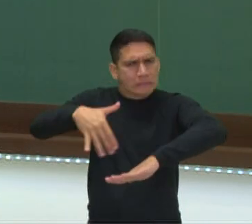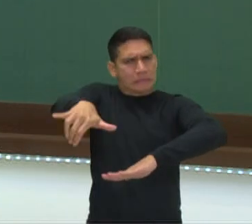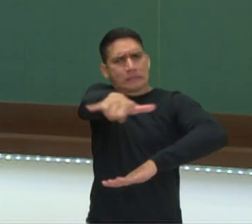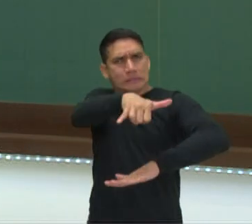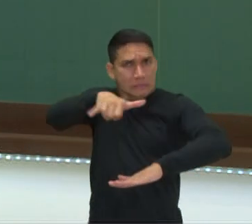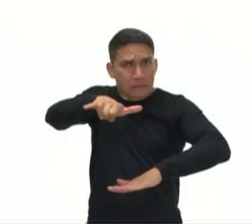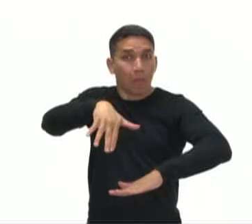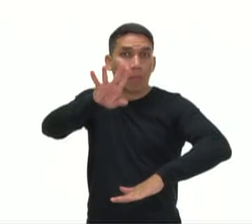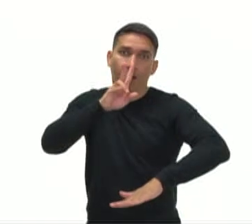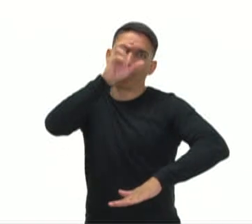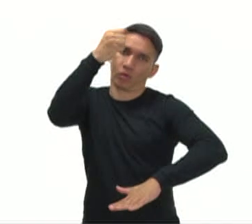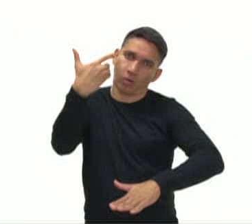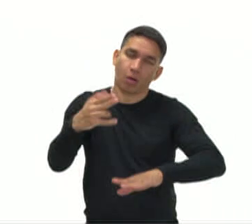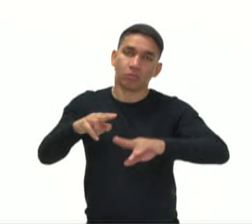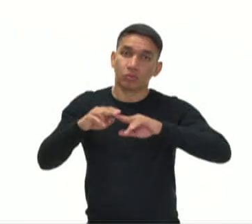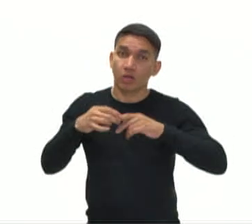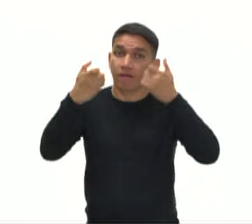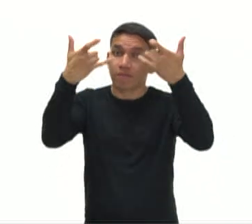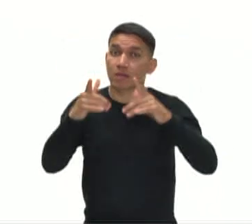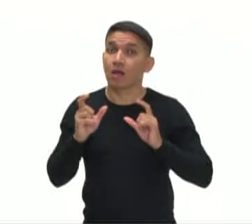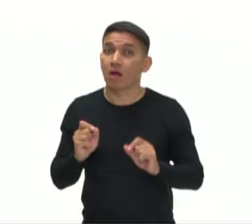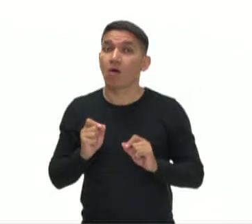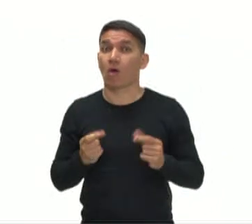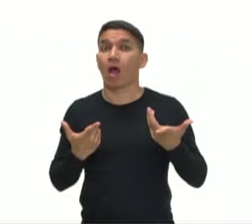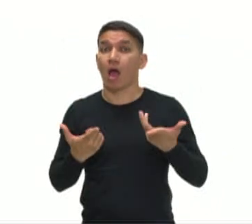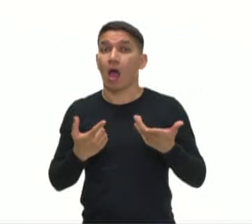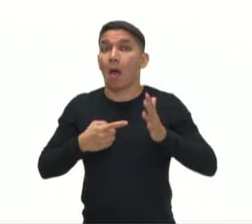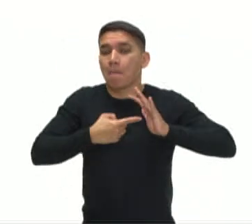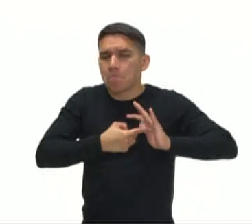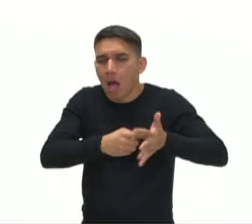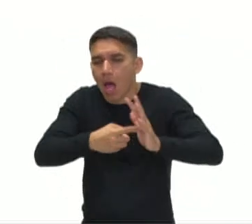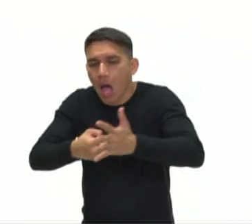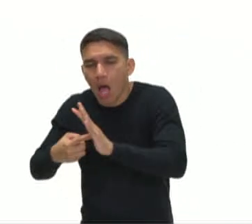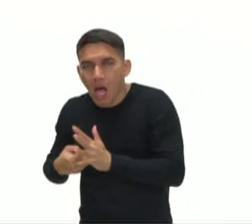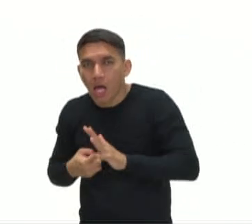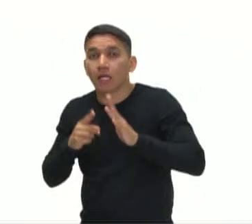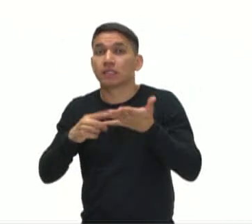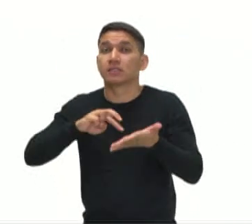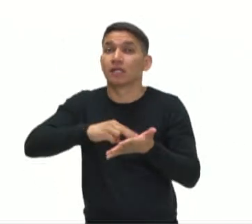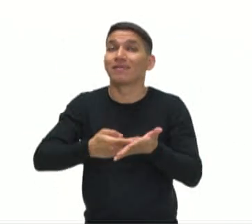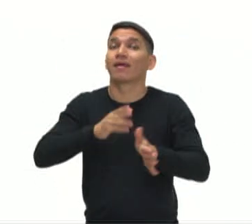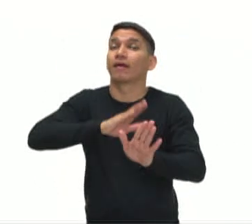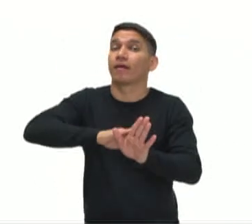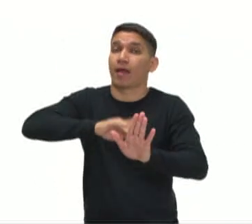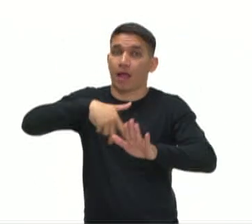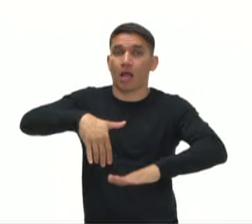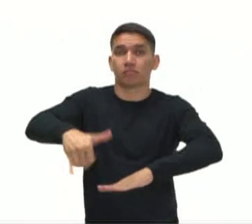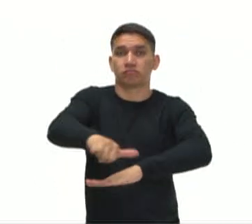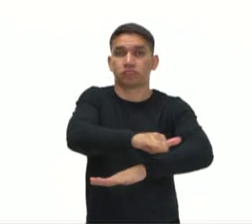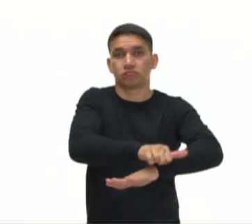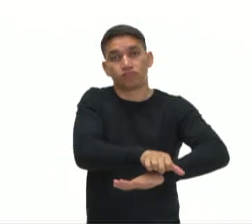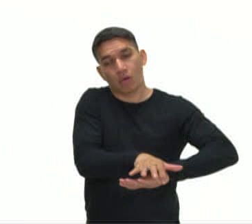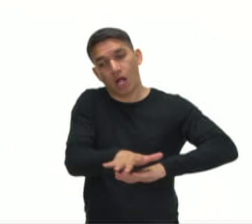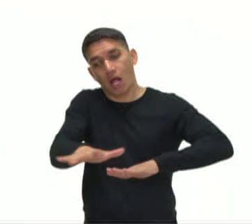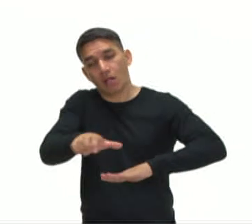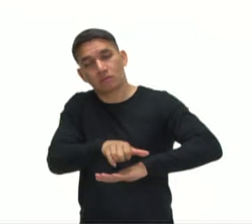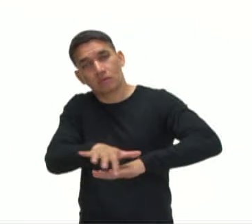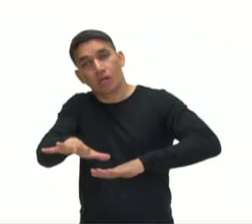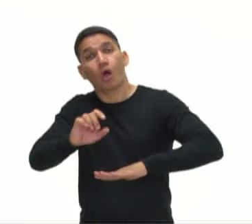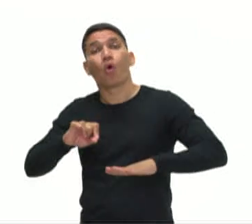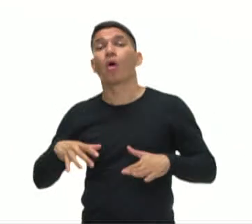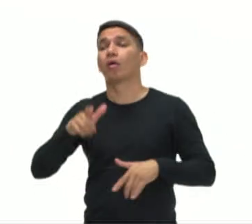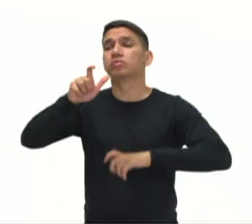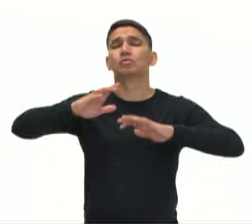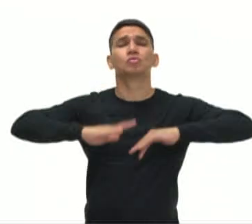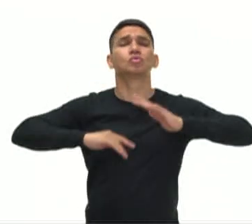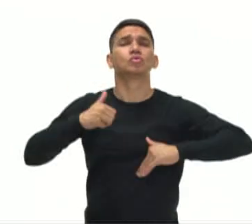Isso nós podemos dizer então que as máquinas são máquinas condutoras, tá? Então, o que os físicos fazem